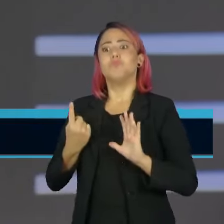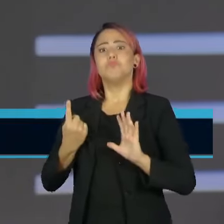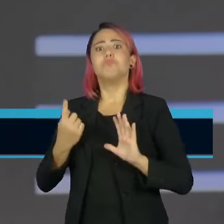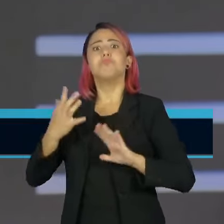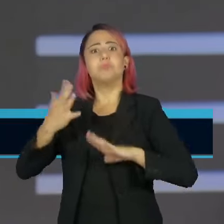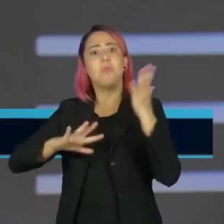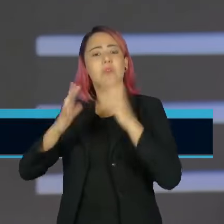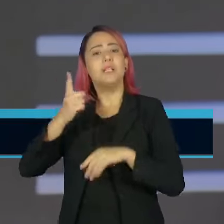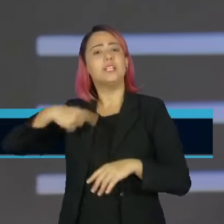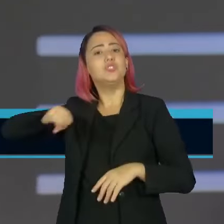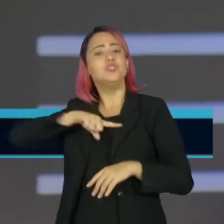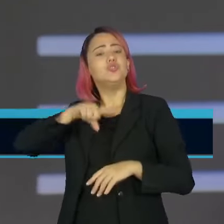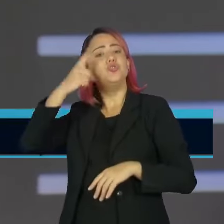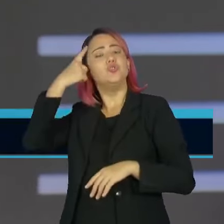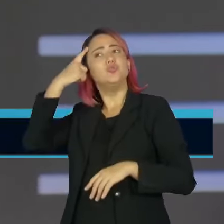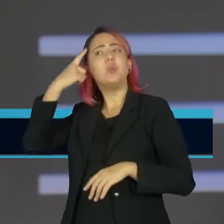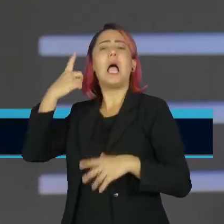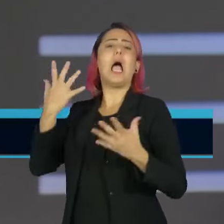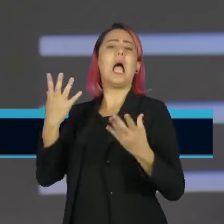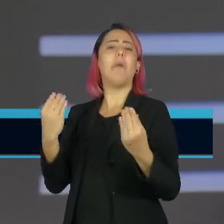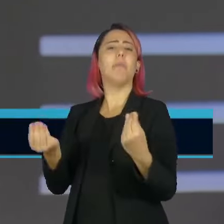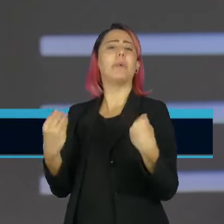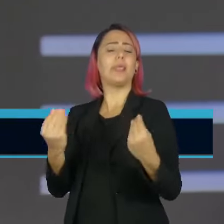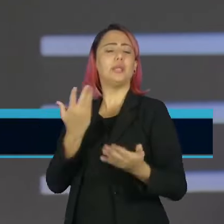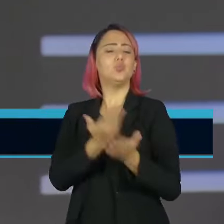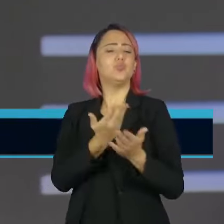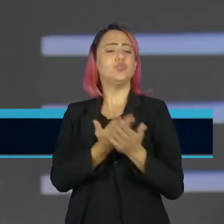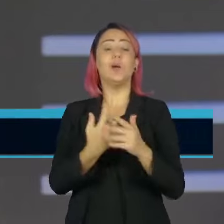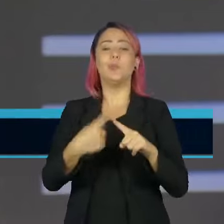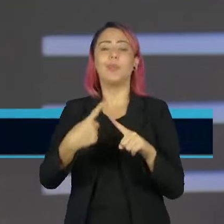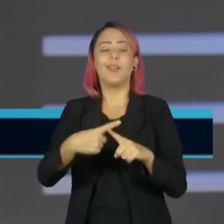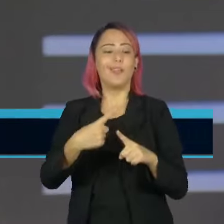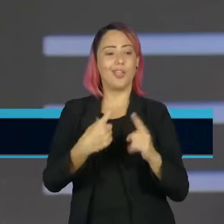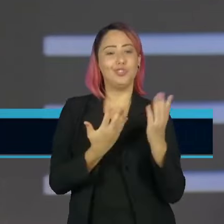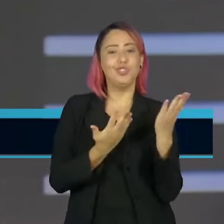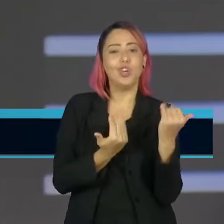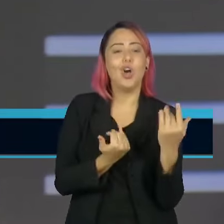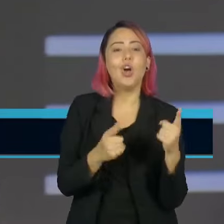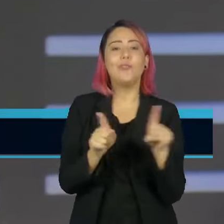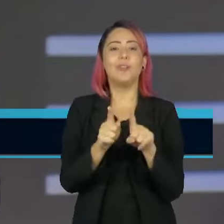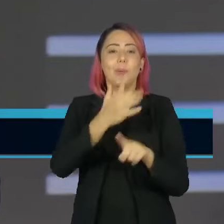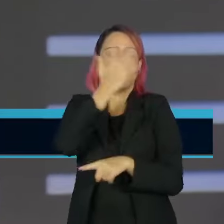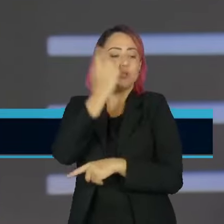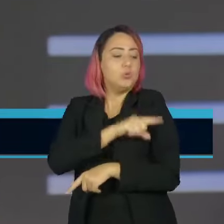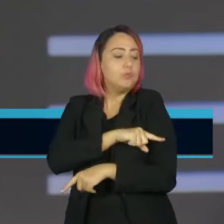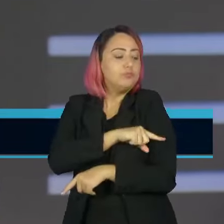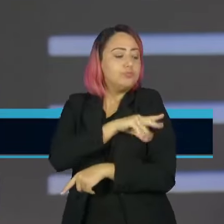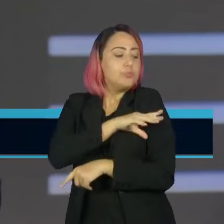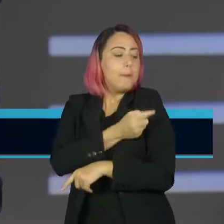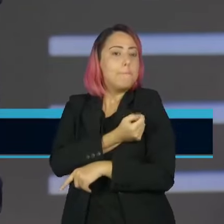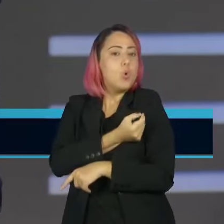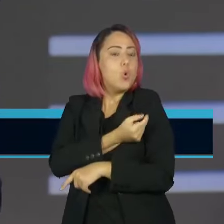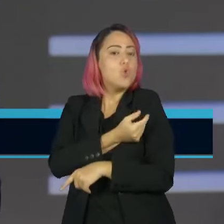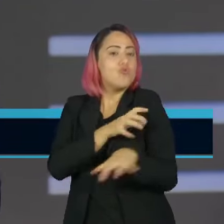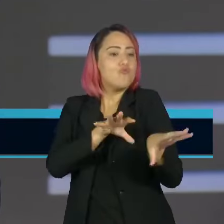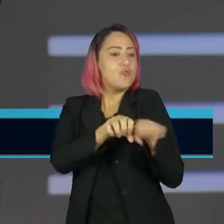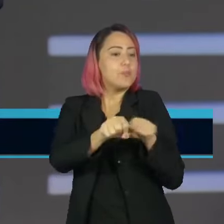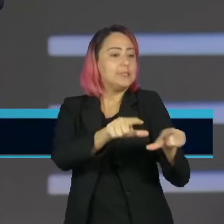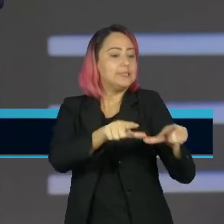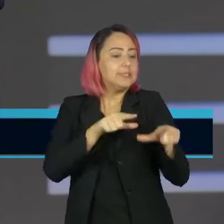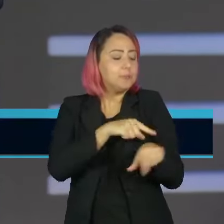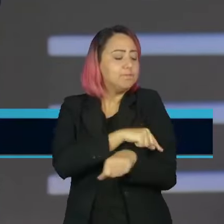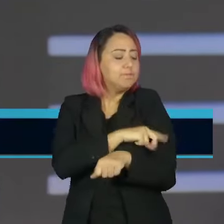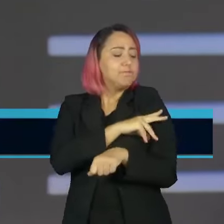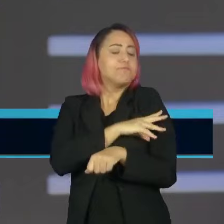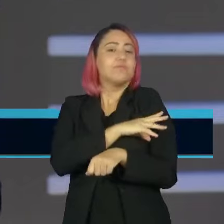conclusão Então para que estudar né Porque se os os salários das pessoas de menor instrução subiram mais